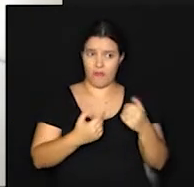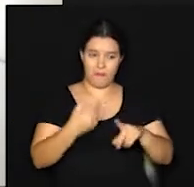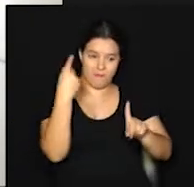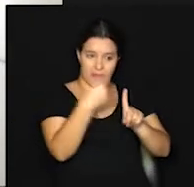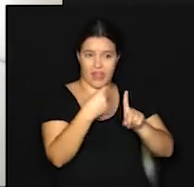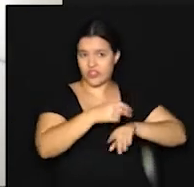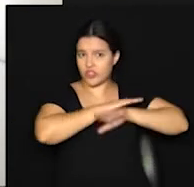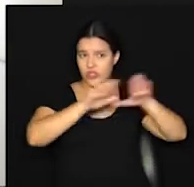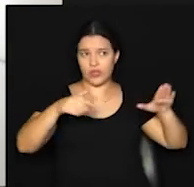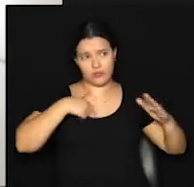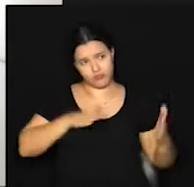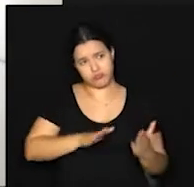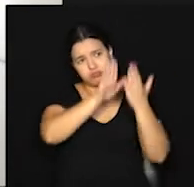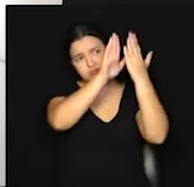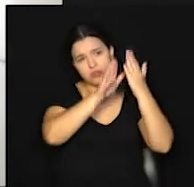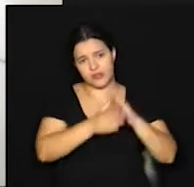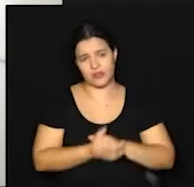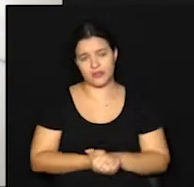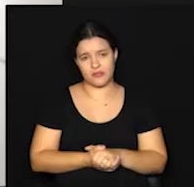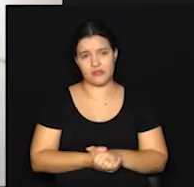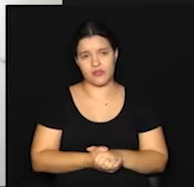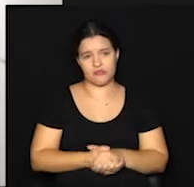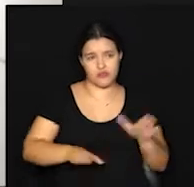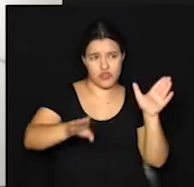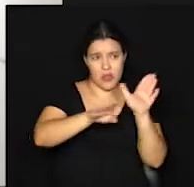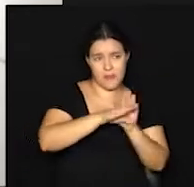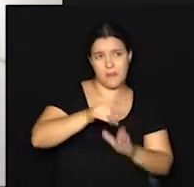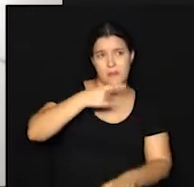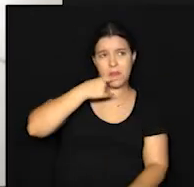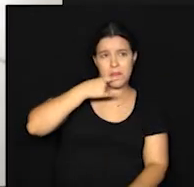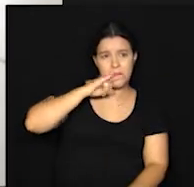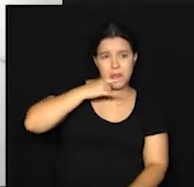né? Se ele chegasse bêbado em casa e quisesse